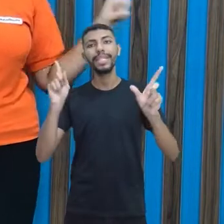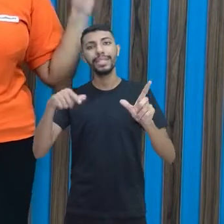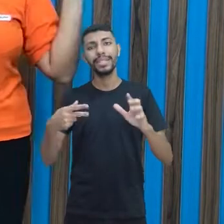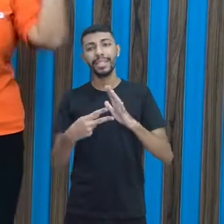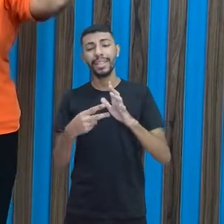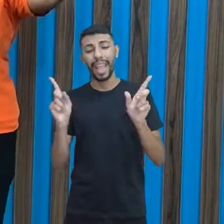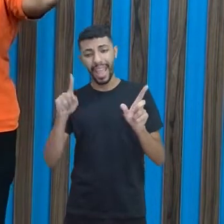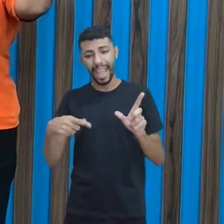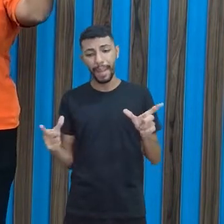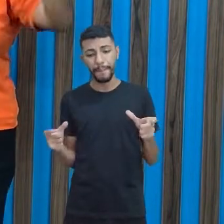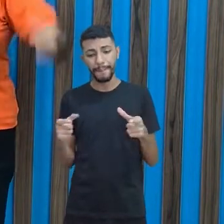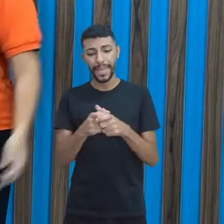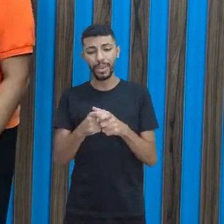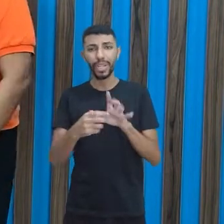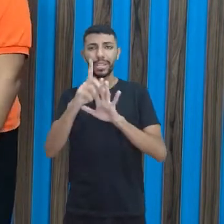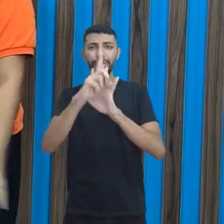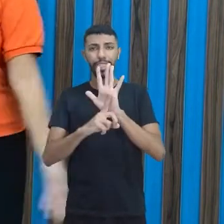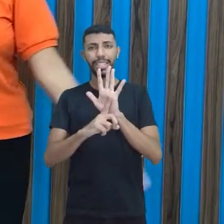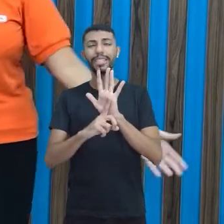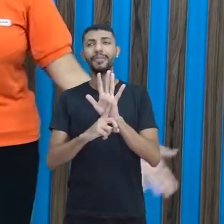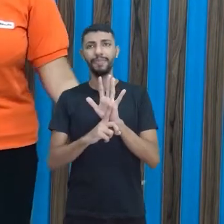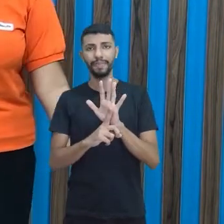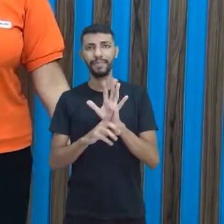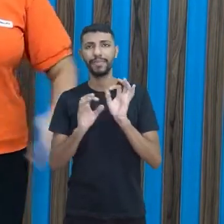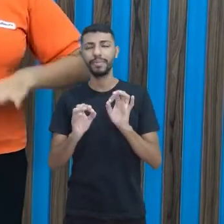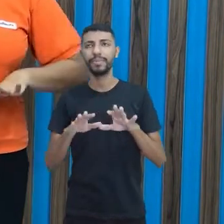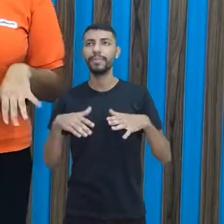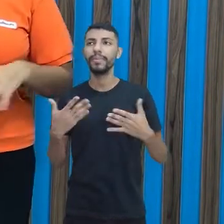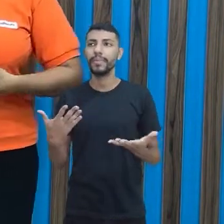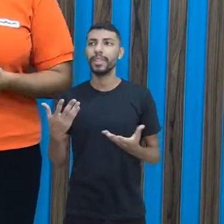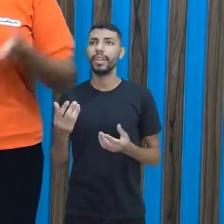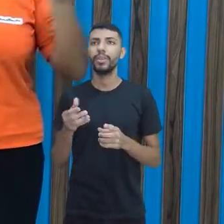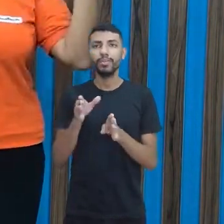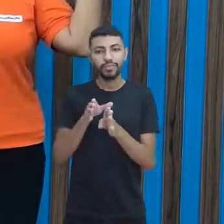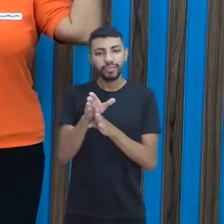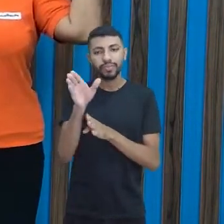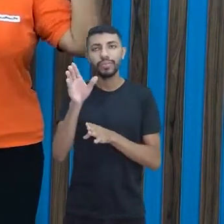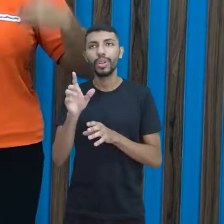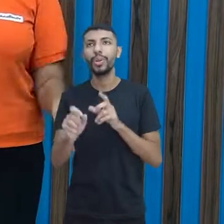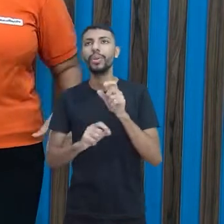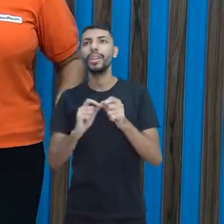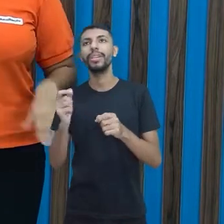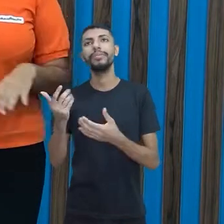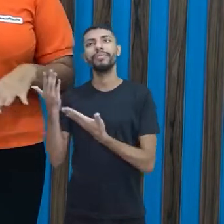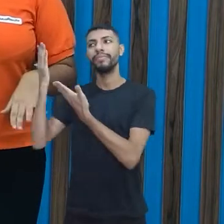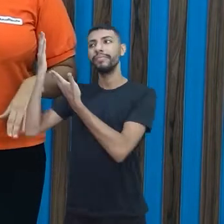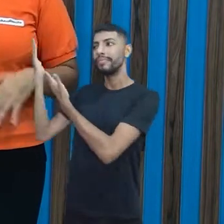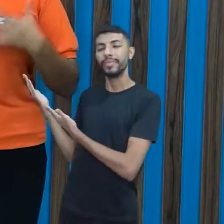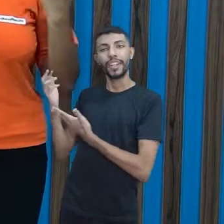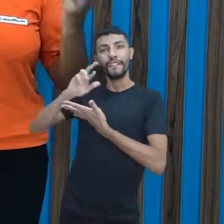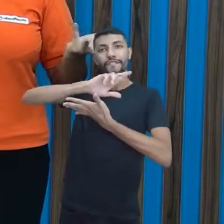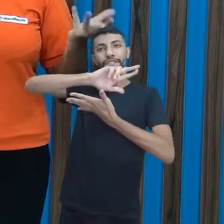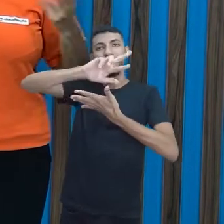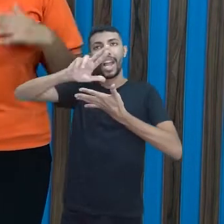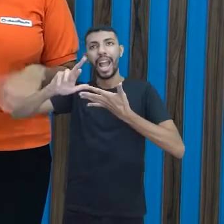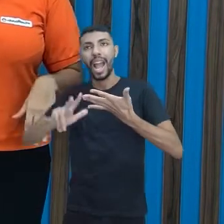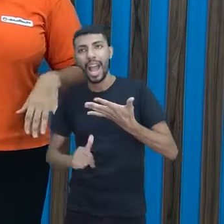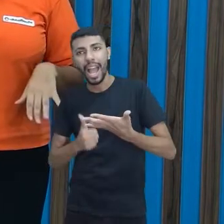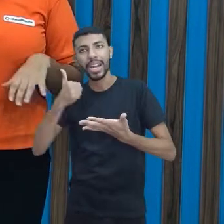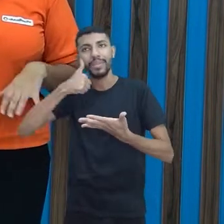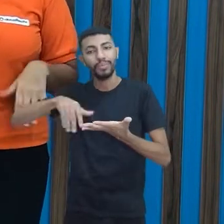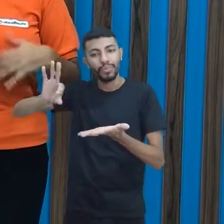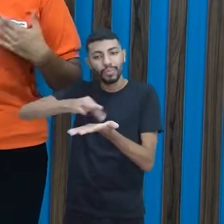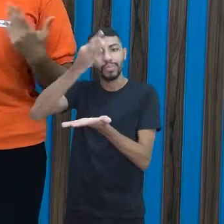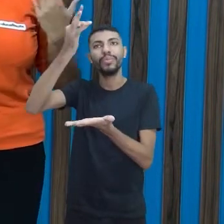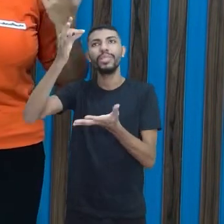gente ficar o quê? Pensando nisso. E como sugestão, eu trouxe diversas autoras, algumas autoras